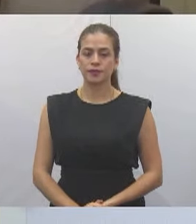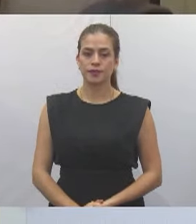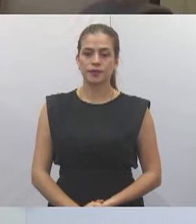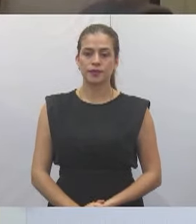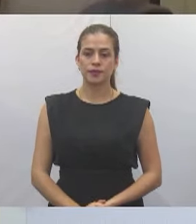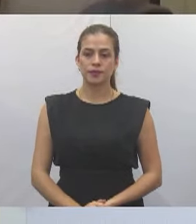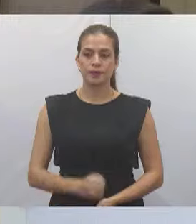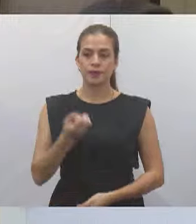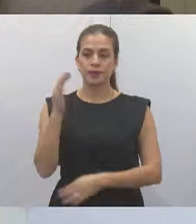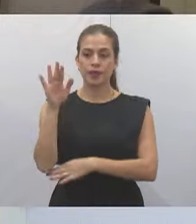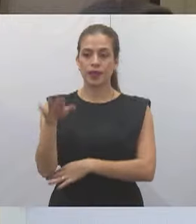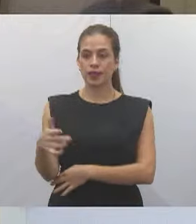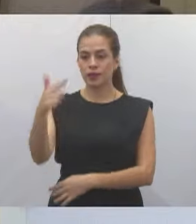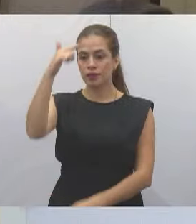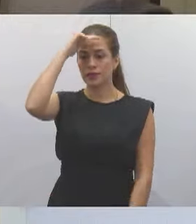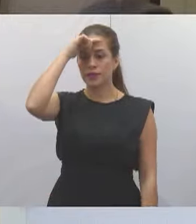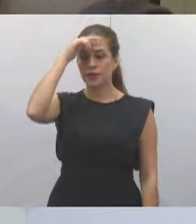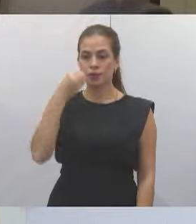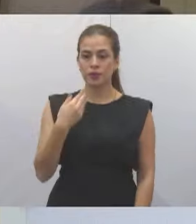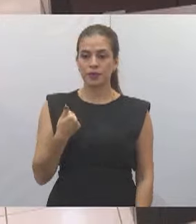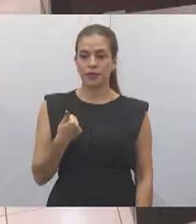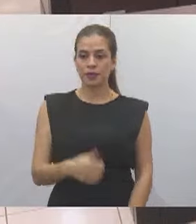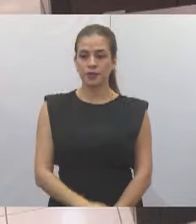Boa tarde, Luiz Flávio. Tudo bom?